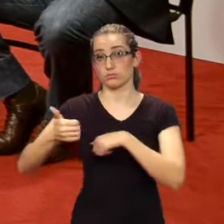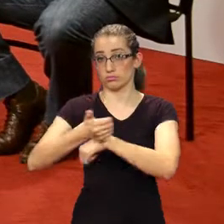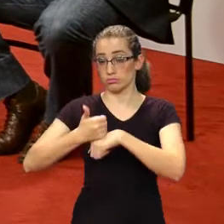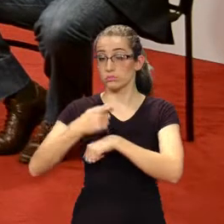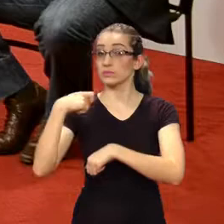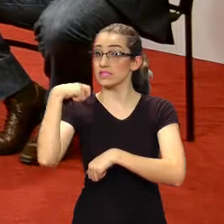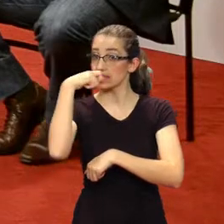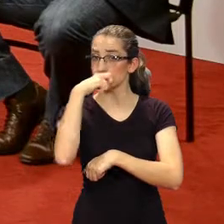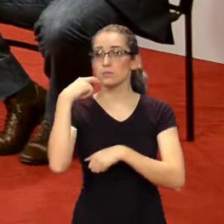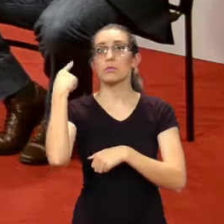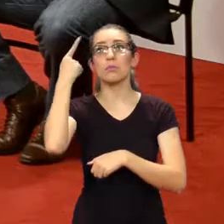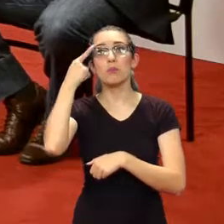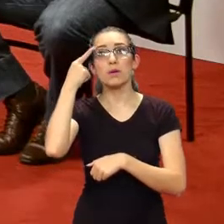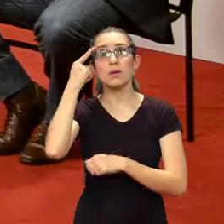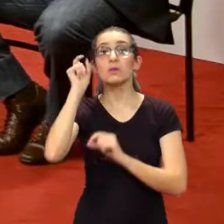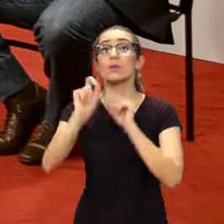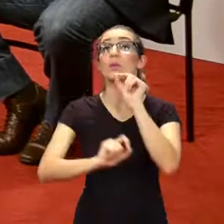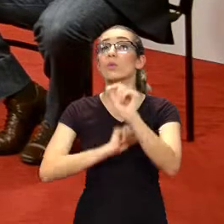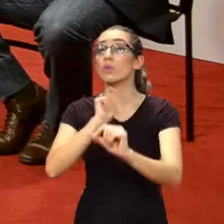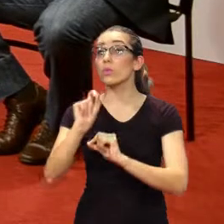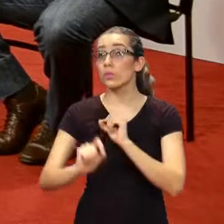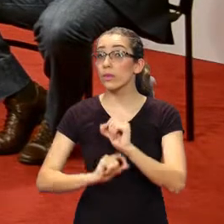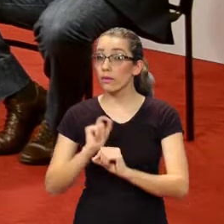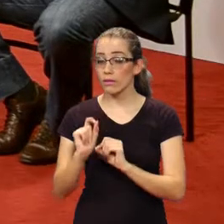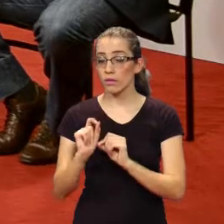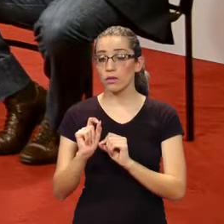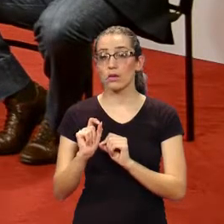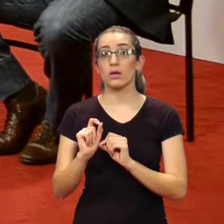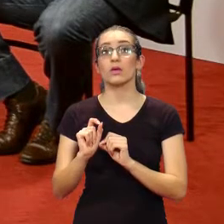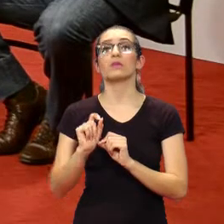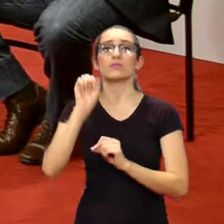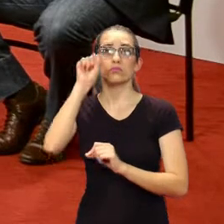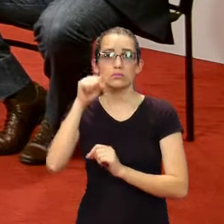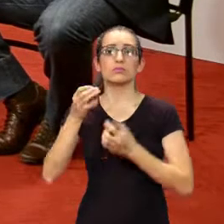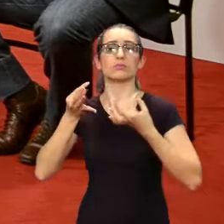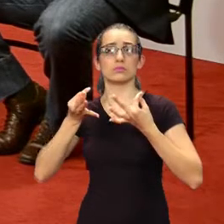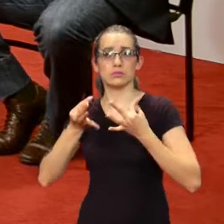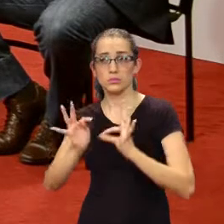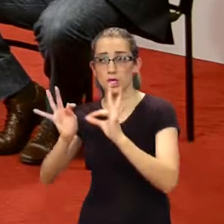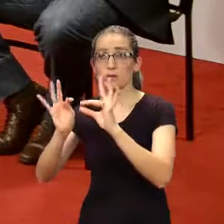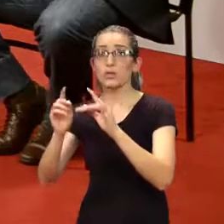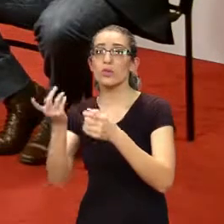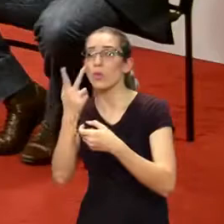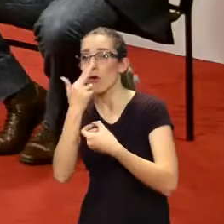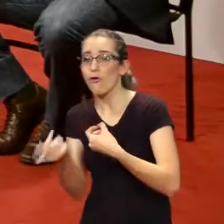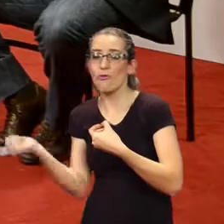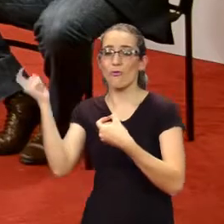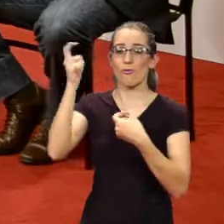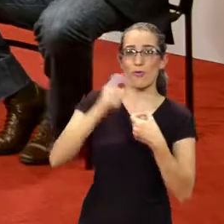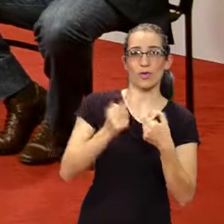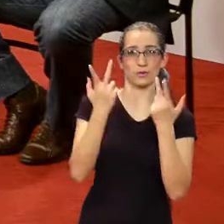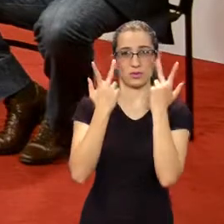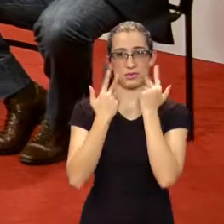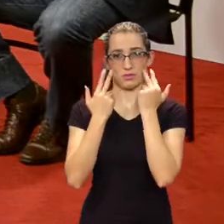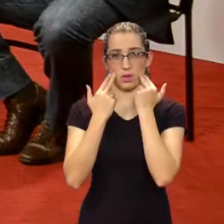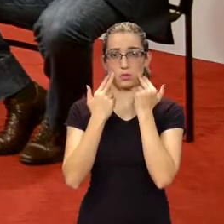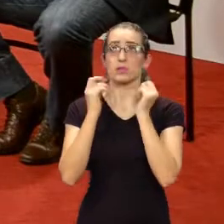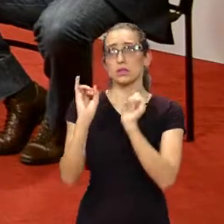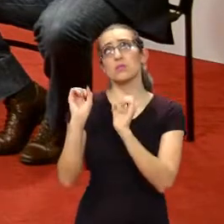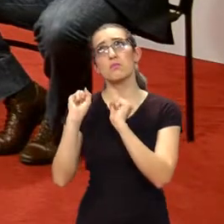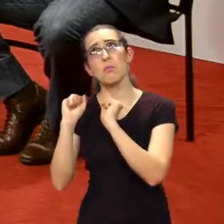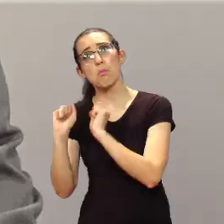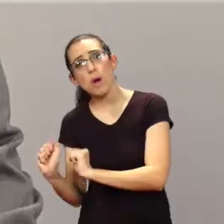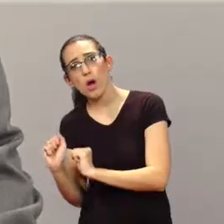leva muito em consideração os aspectos técnicos, daquela reabilitação. Então, se ela é possível de